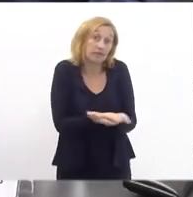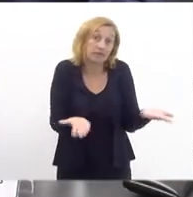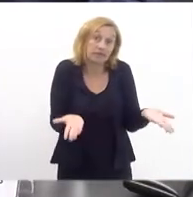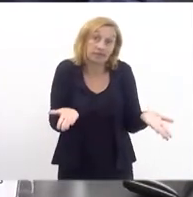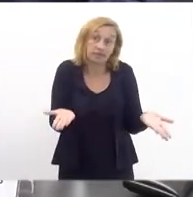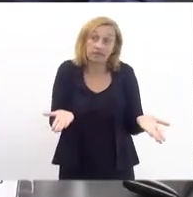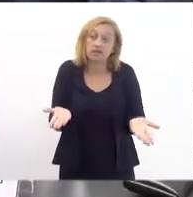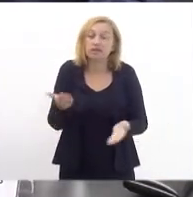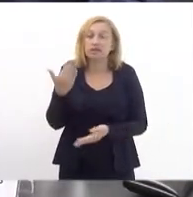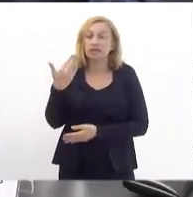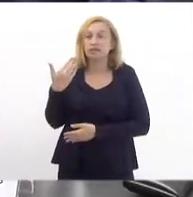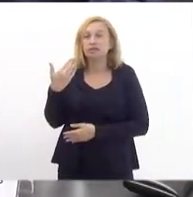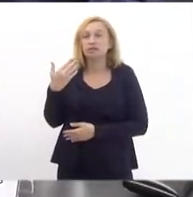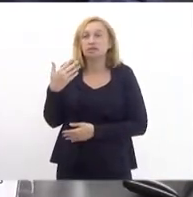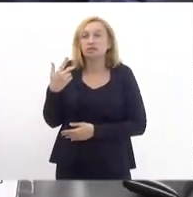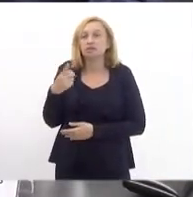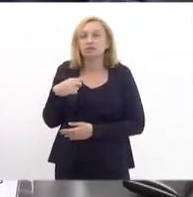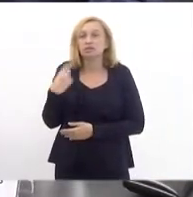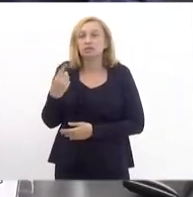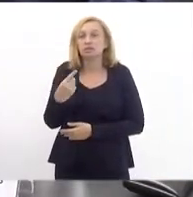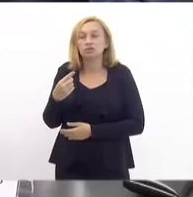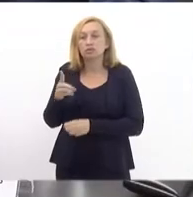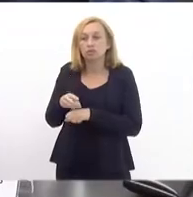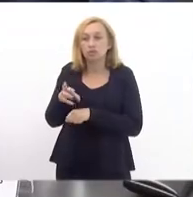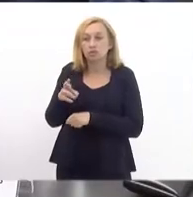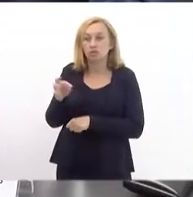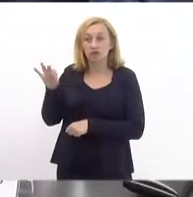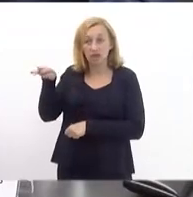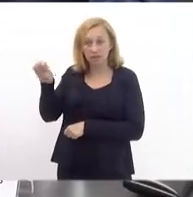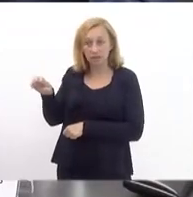também. o nosso doutor Felipe,